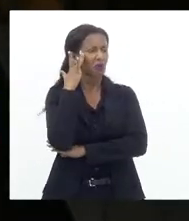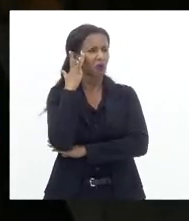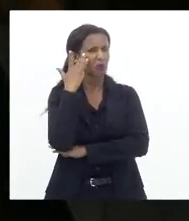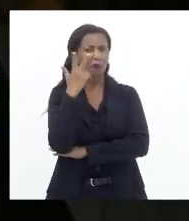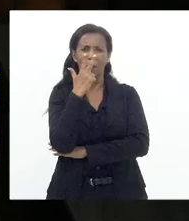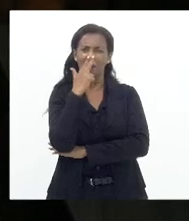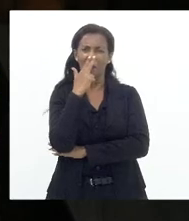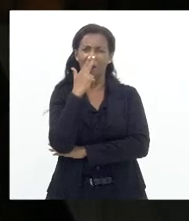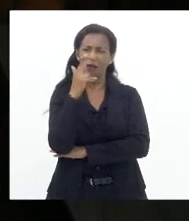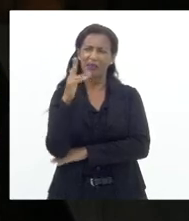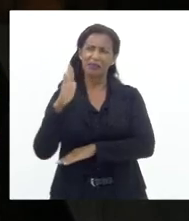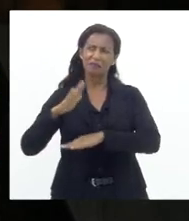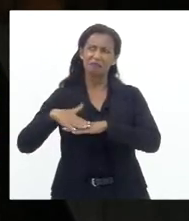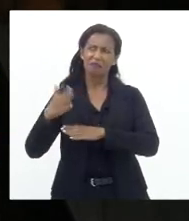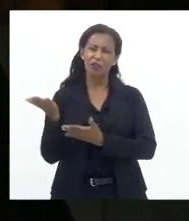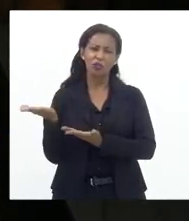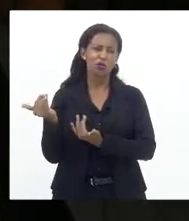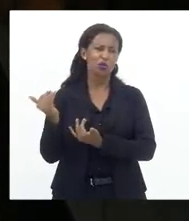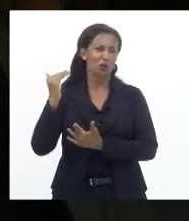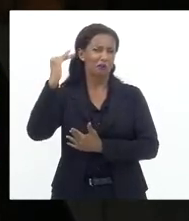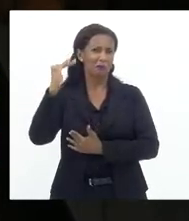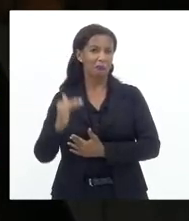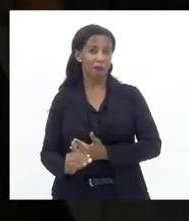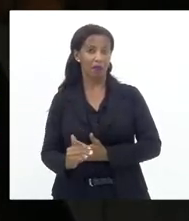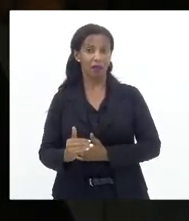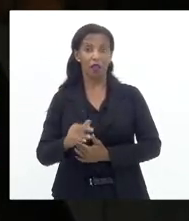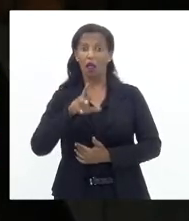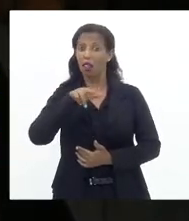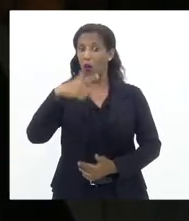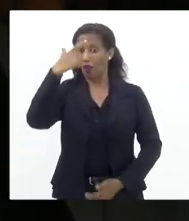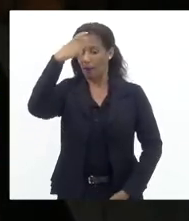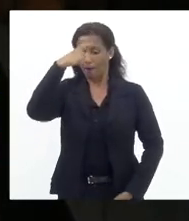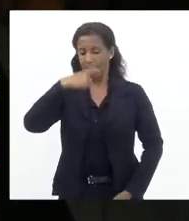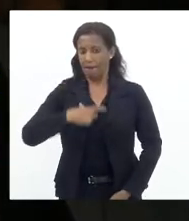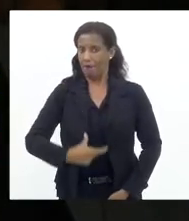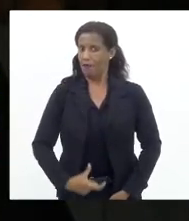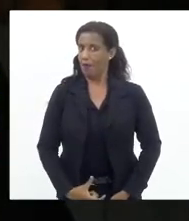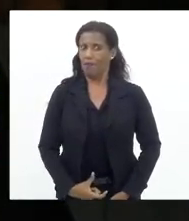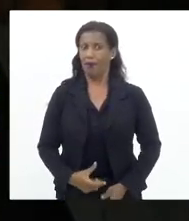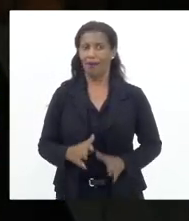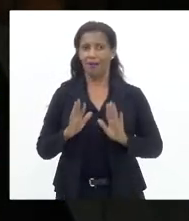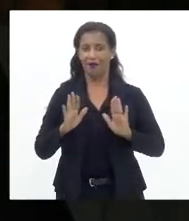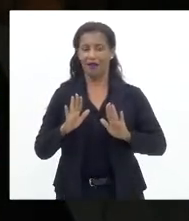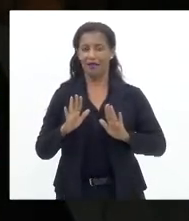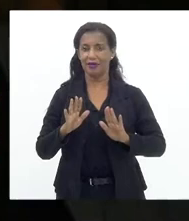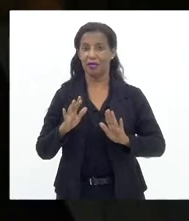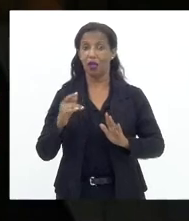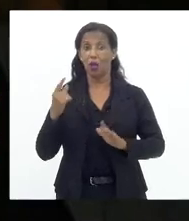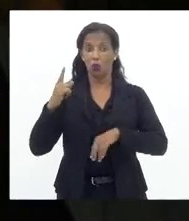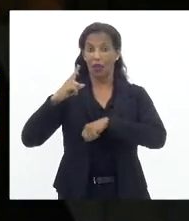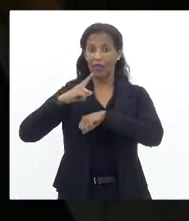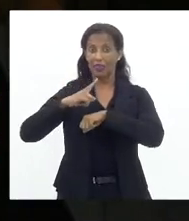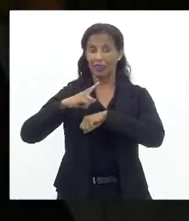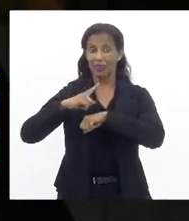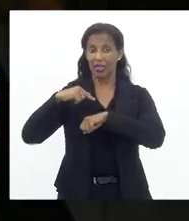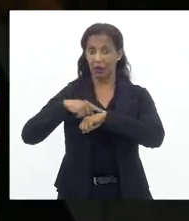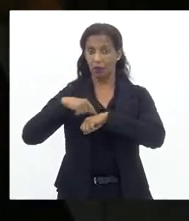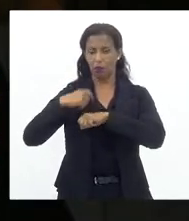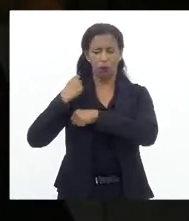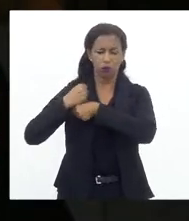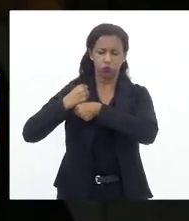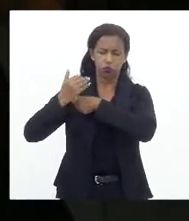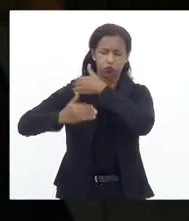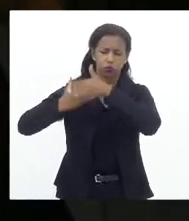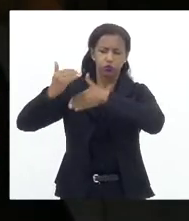tinha muito menos mas não é porque a minha aparência não esteja já maculada pelo tempo não é